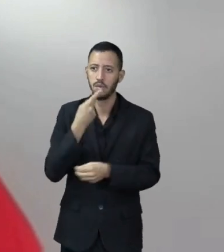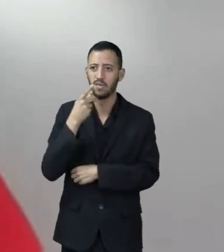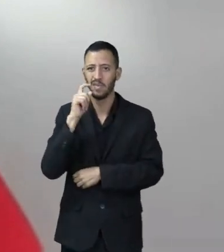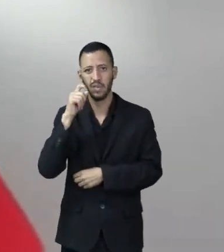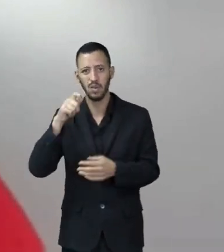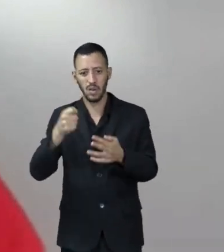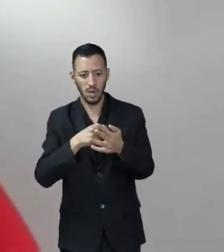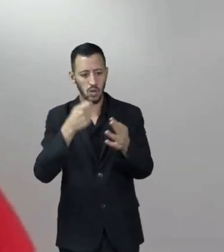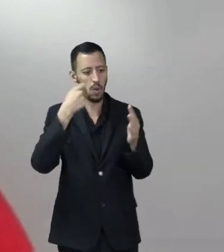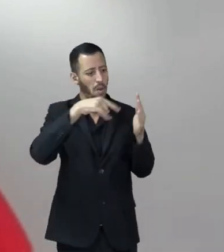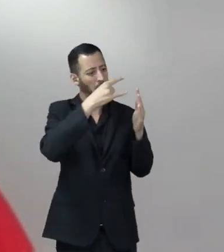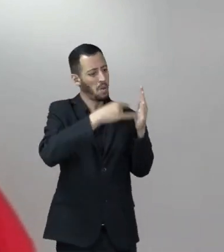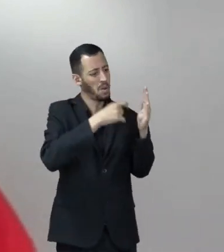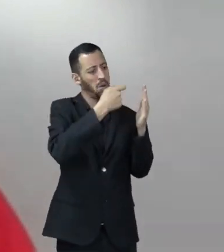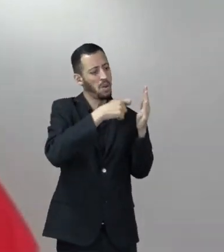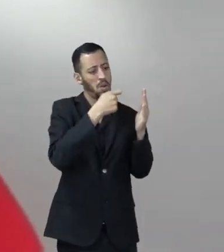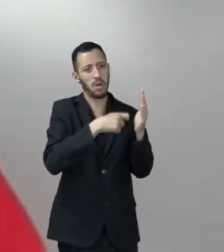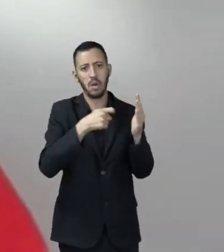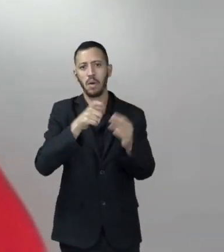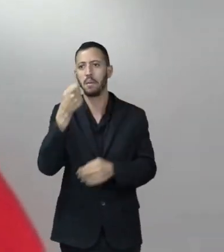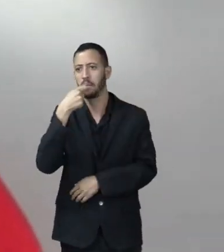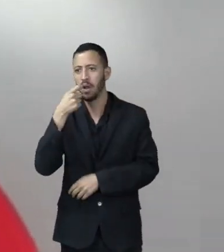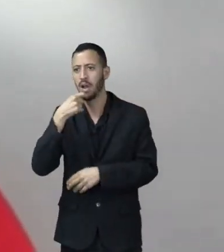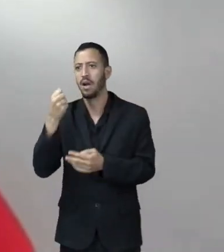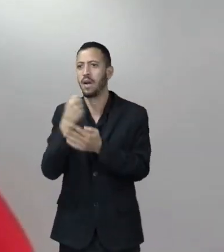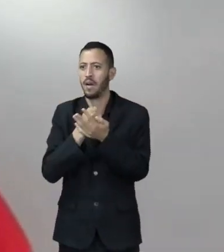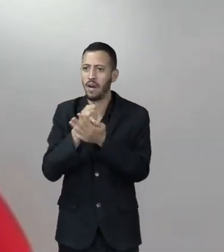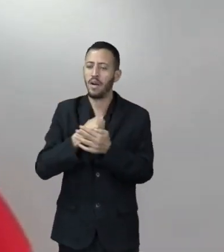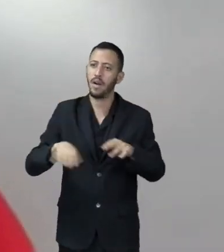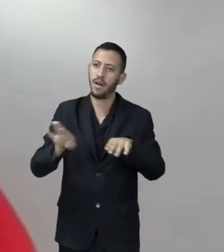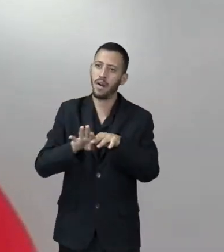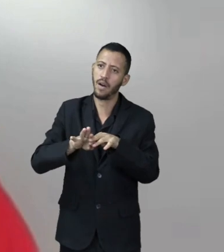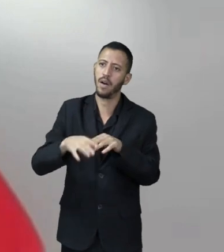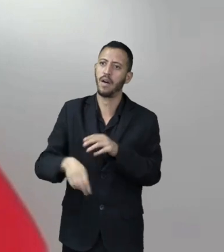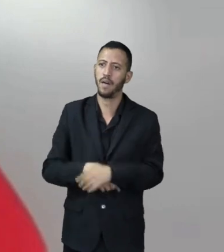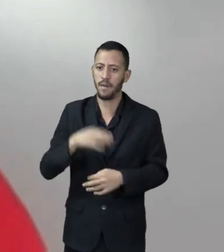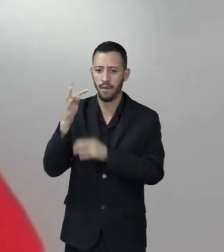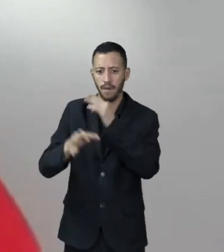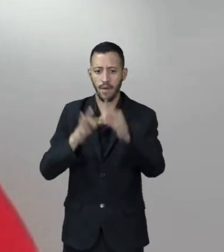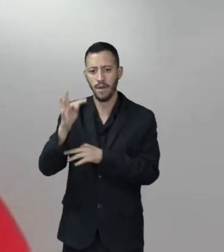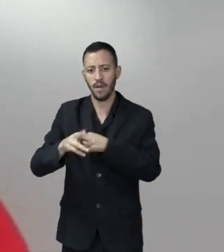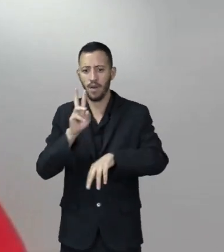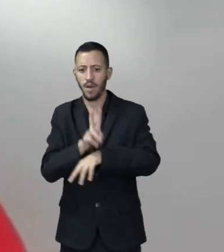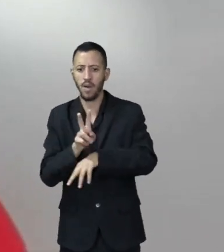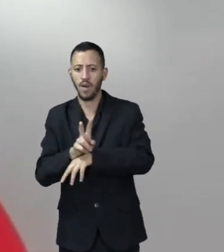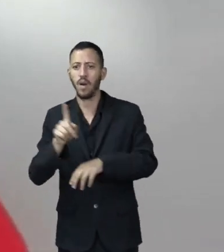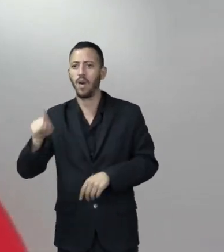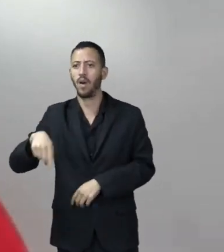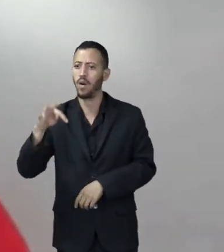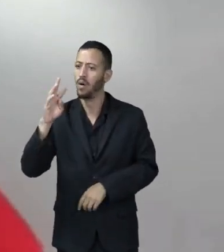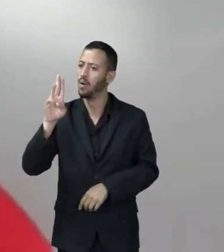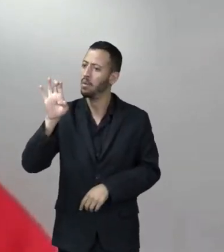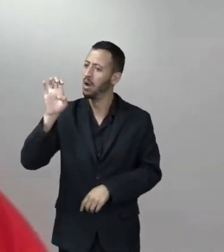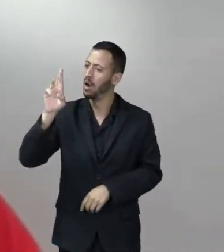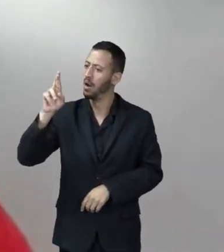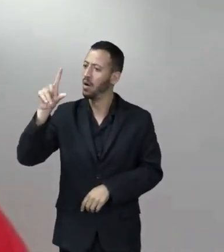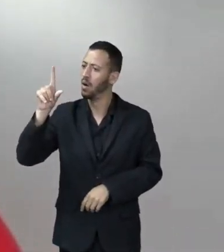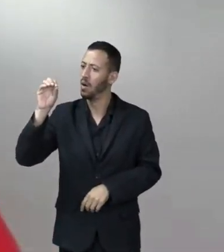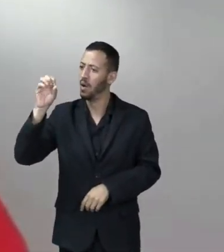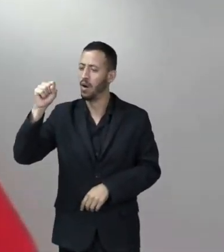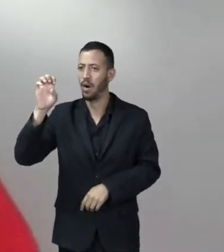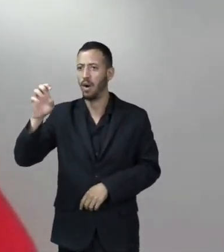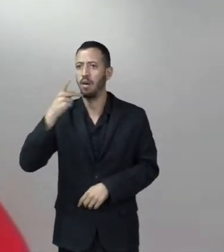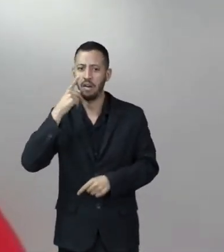de prescrição médica, depois da enfermagem, também para prescrição farmacêutica, e o tratamento preventivo da tuberculose. Veja que eu não estou falando nada que é